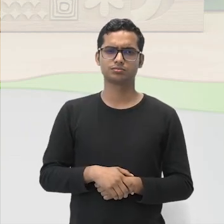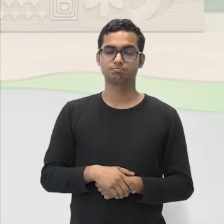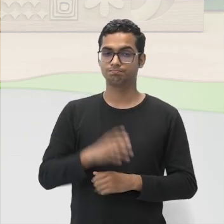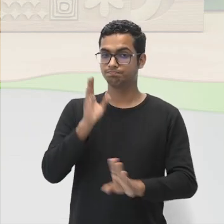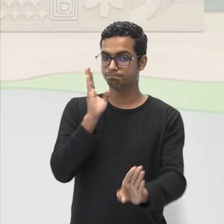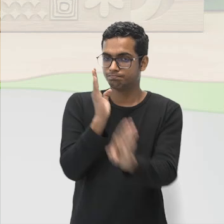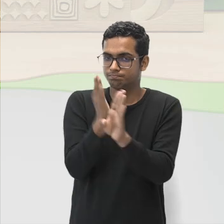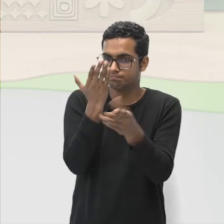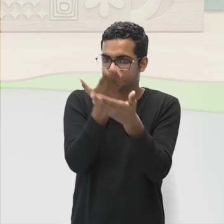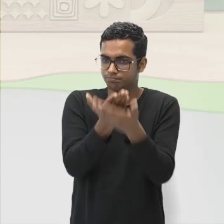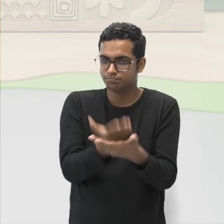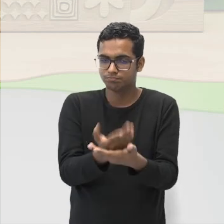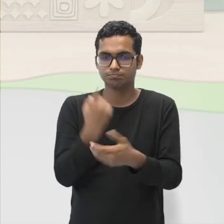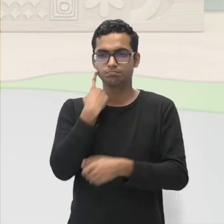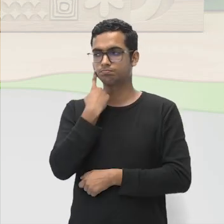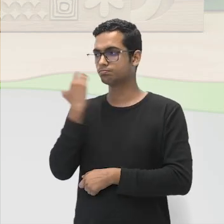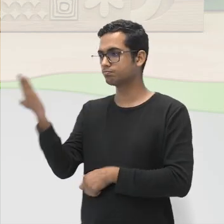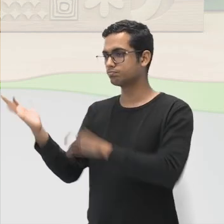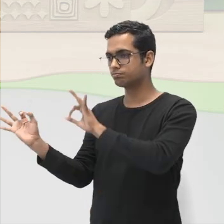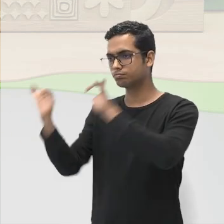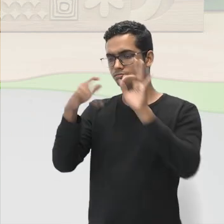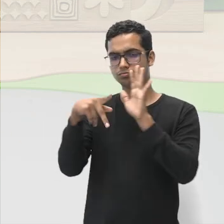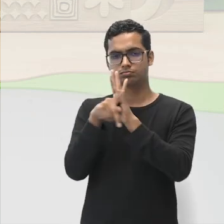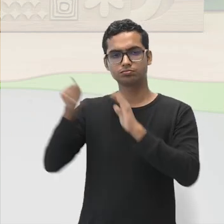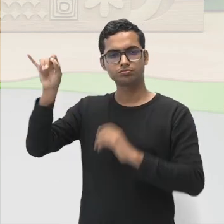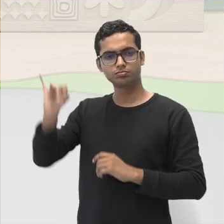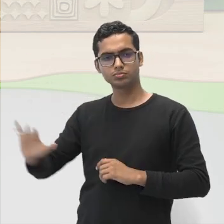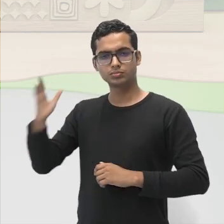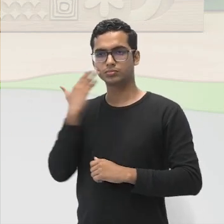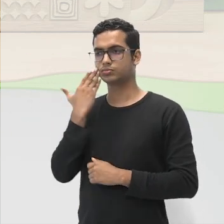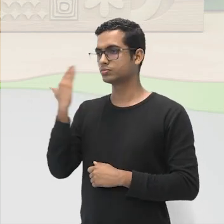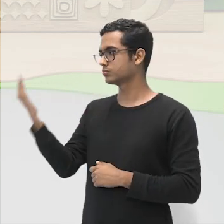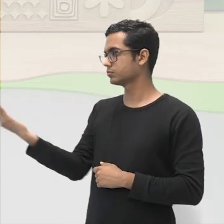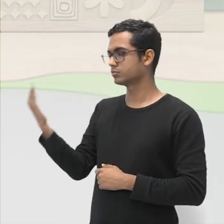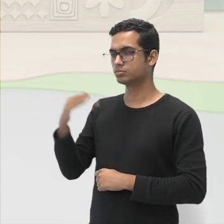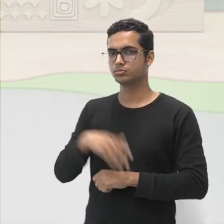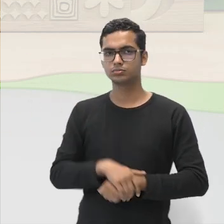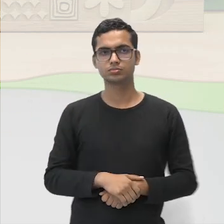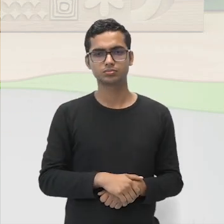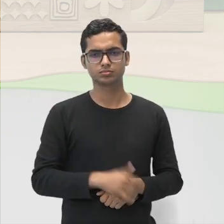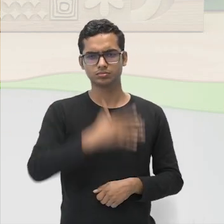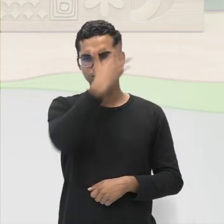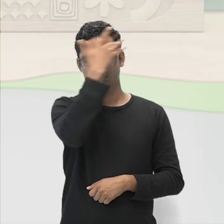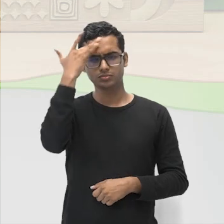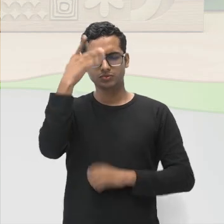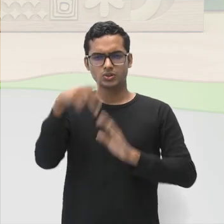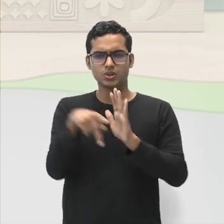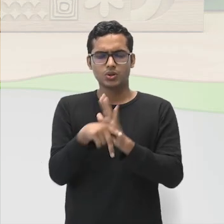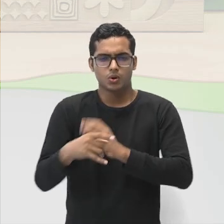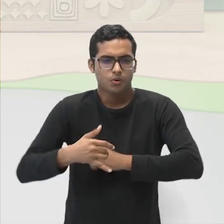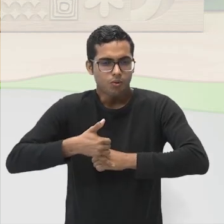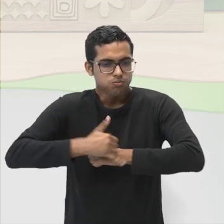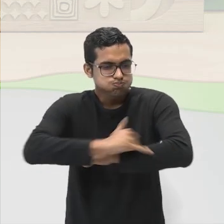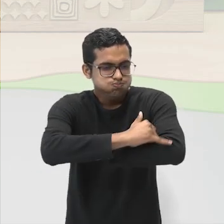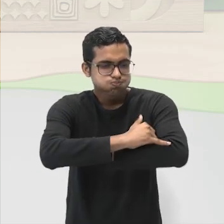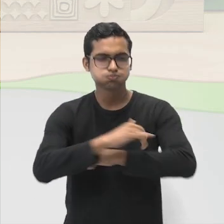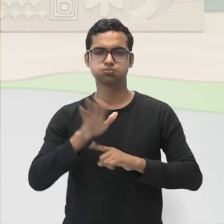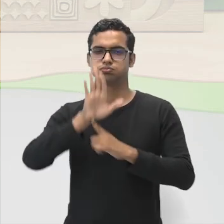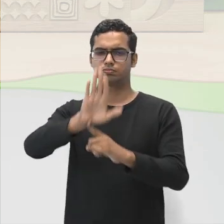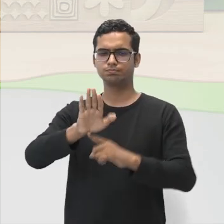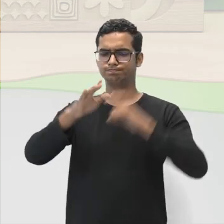Vamos descobrir. Observando aqui pela nossa imagem, né, que tem ali alguém um pouquinho acima do peso,